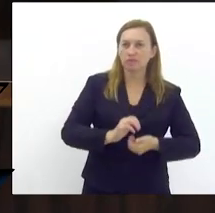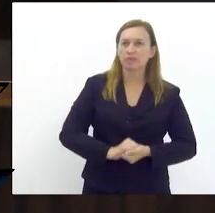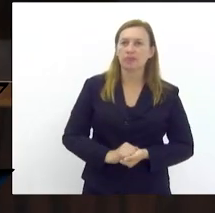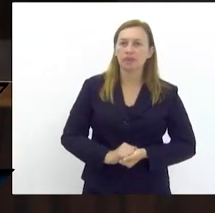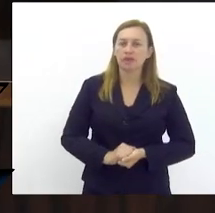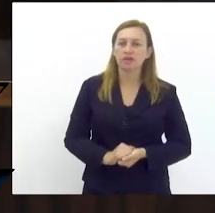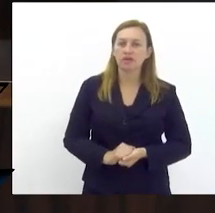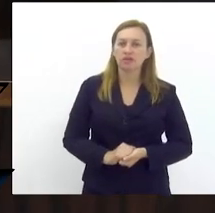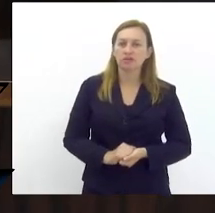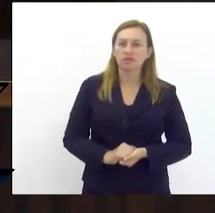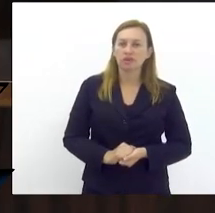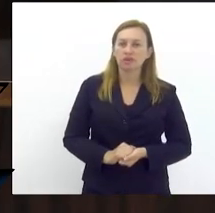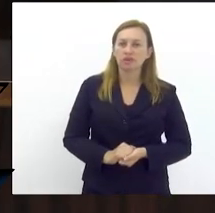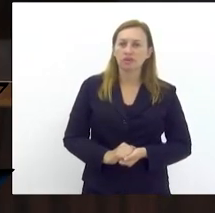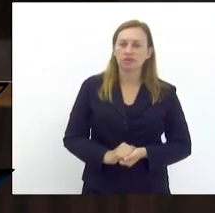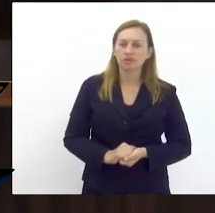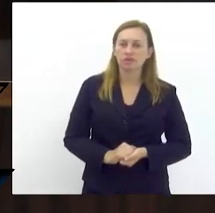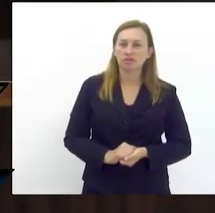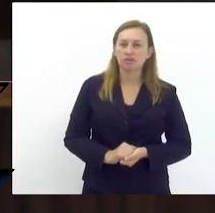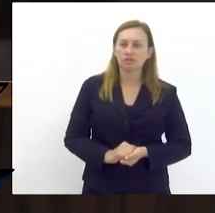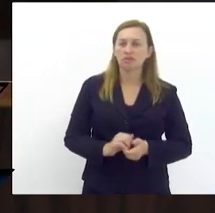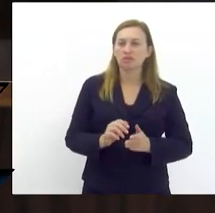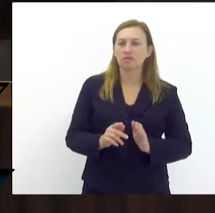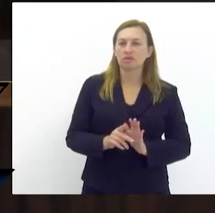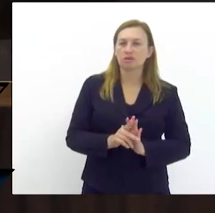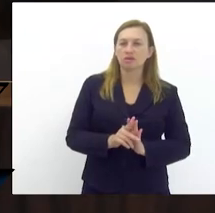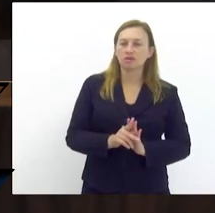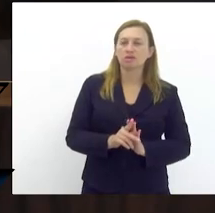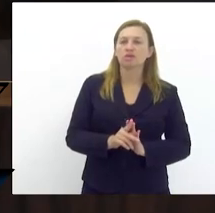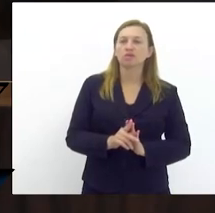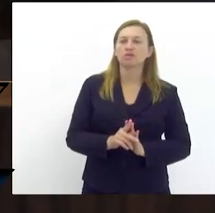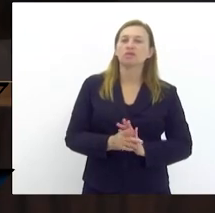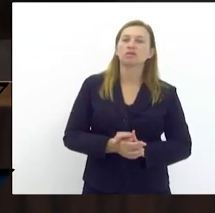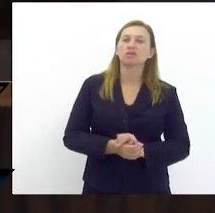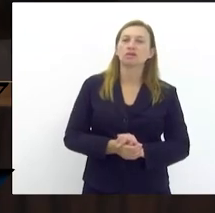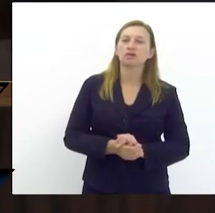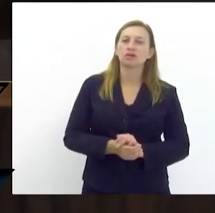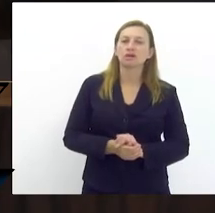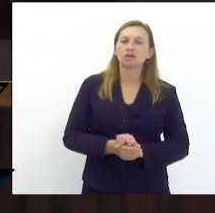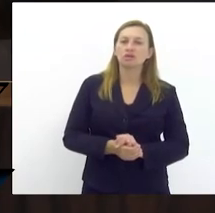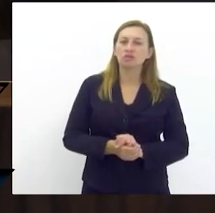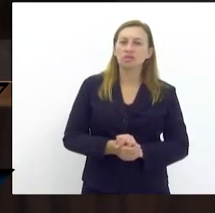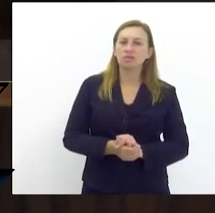aparecer no projeto das emendas